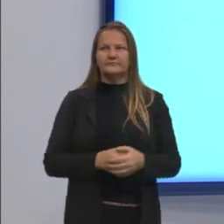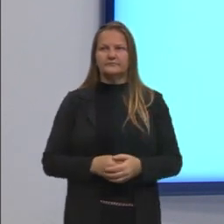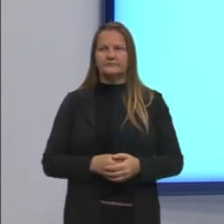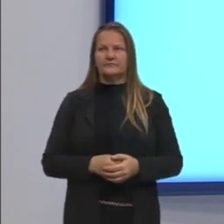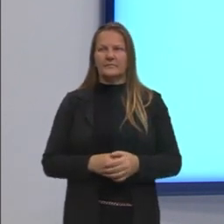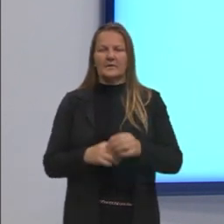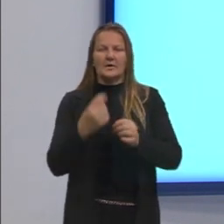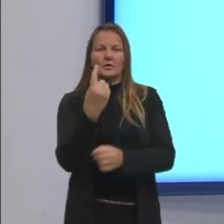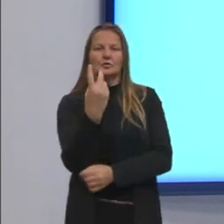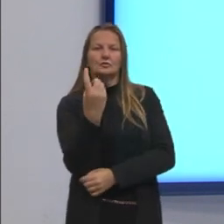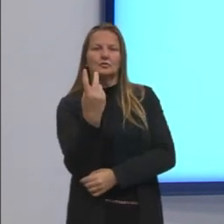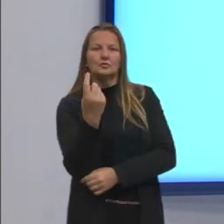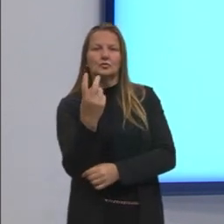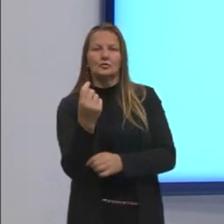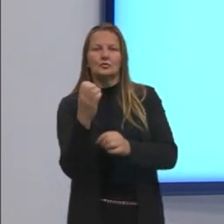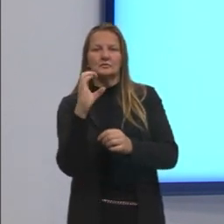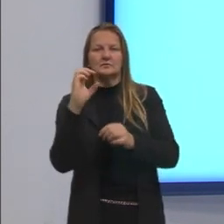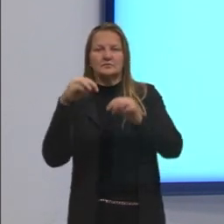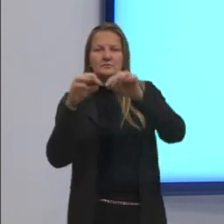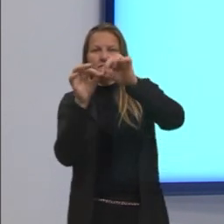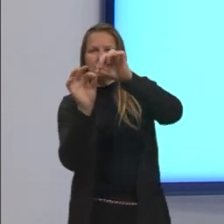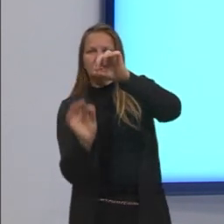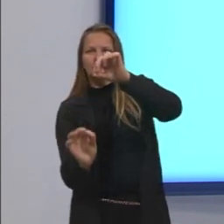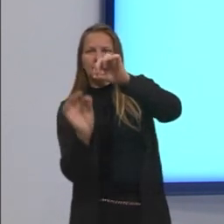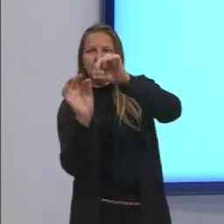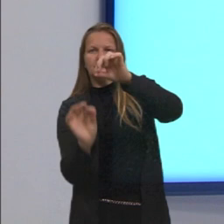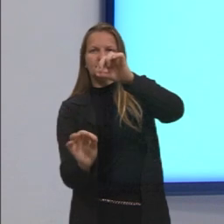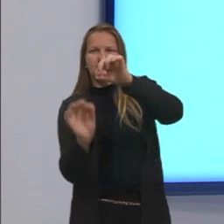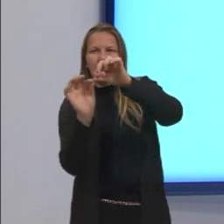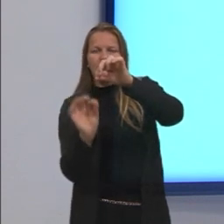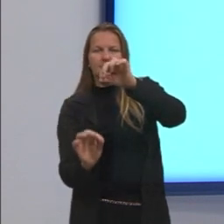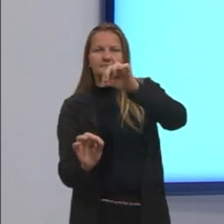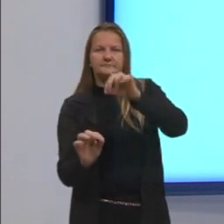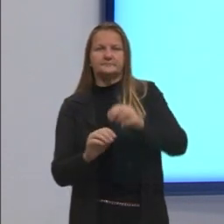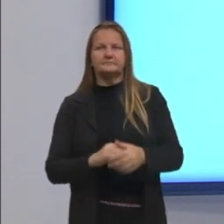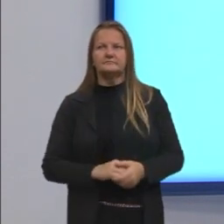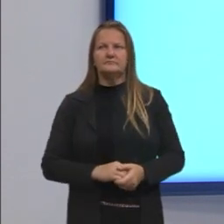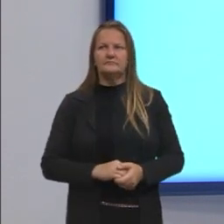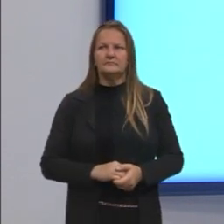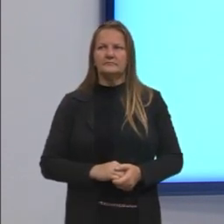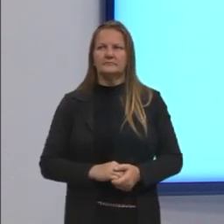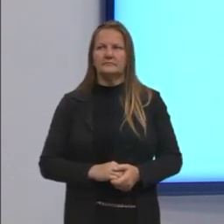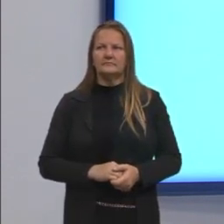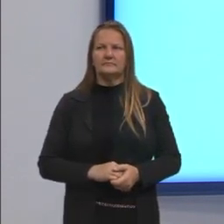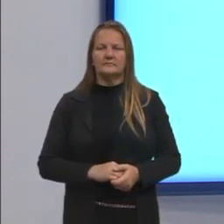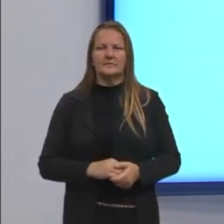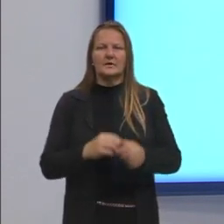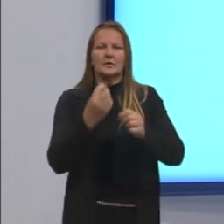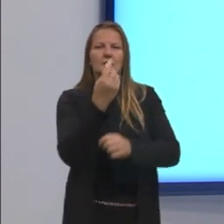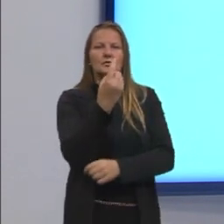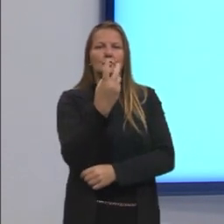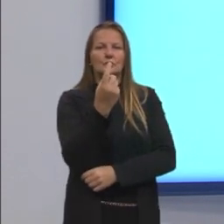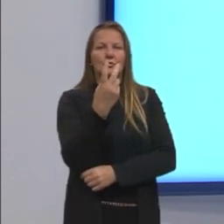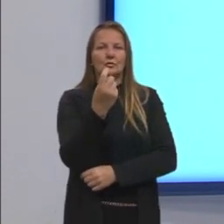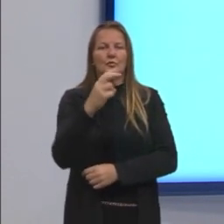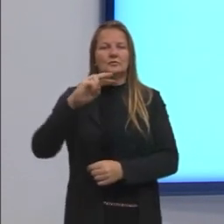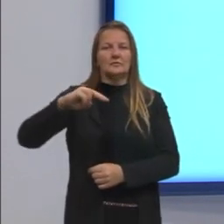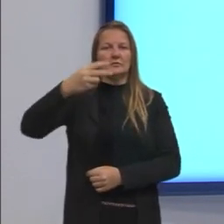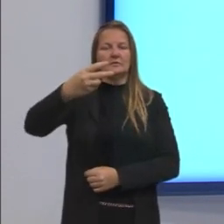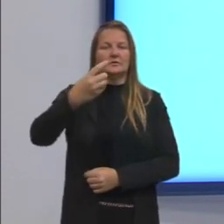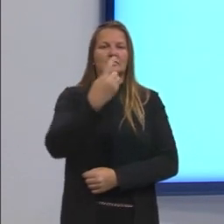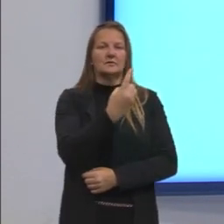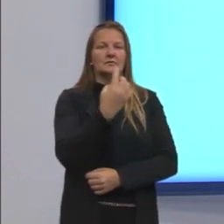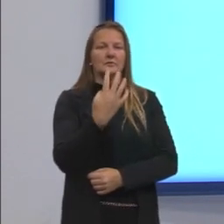lado mede 12 cm portanto a área do quadrado é 12 ao quadrado que resulta